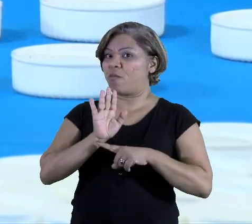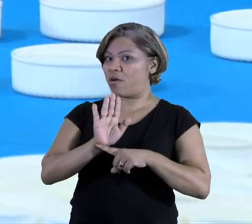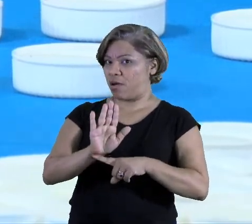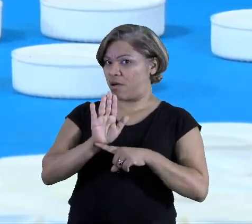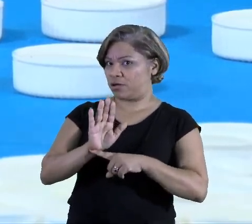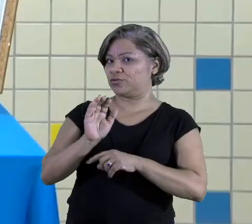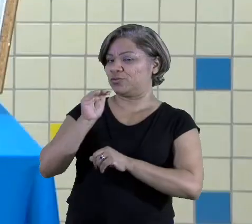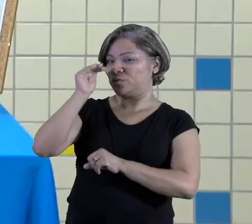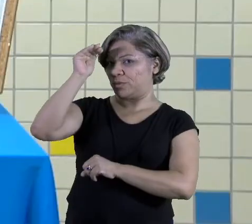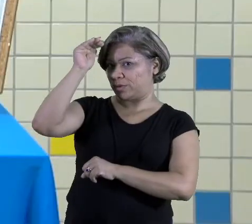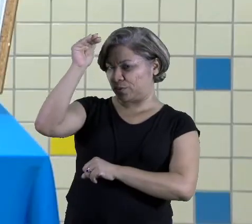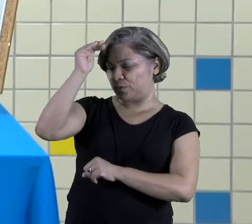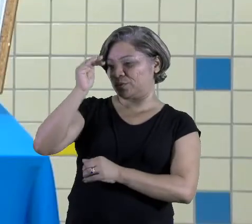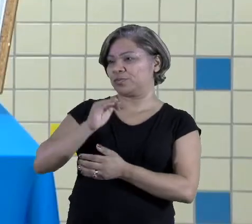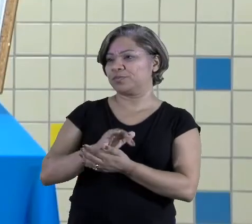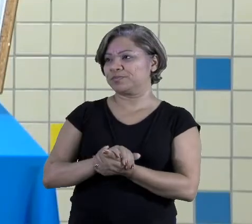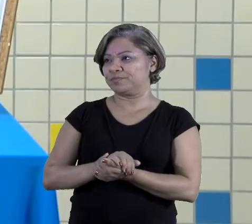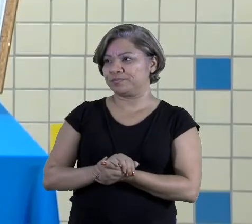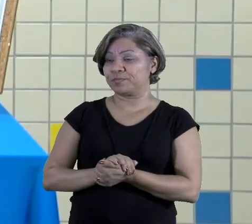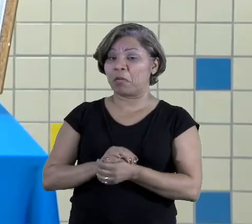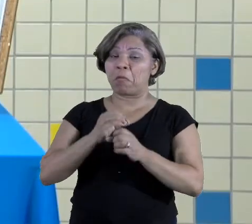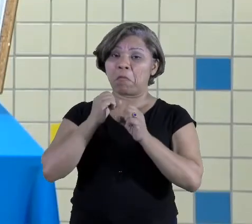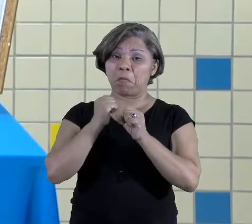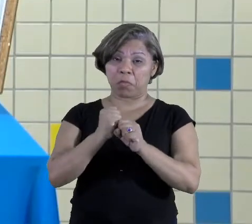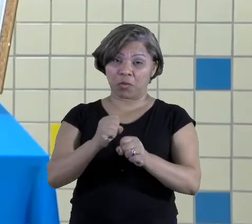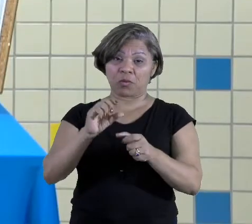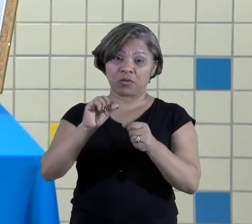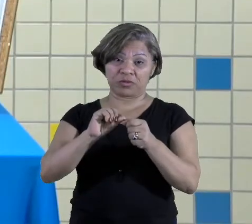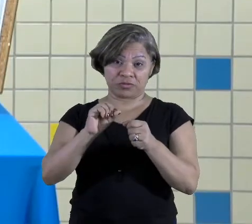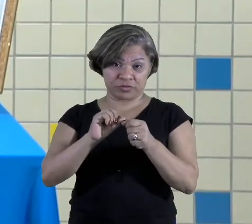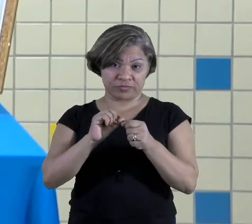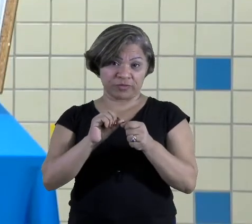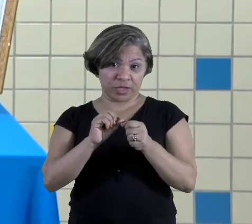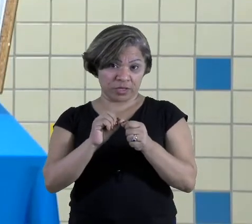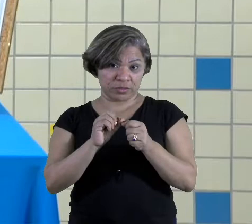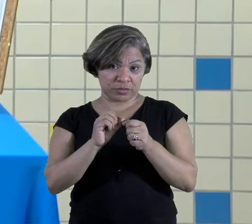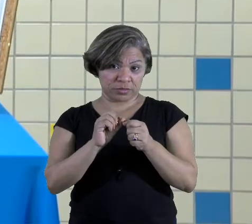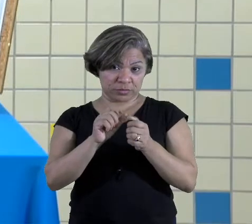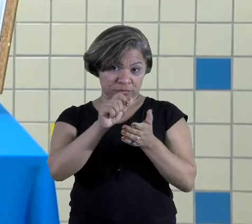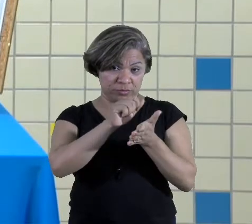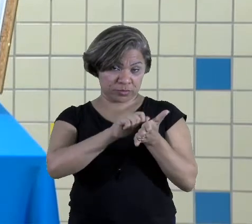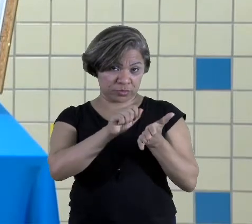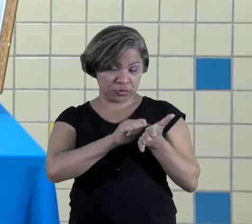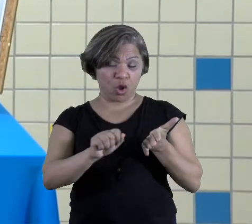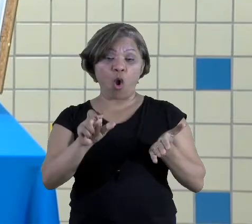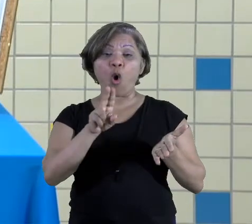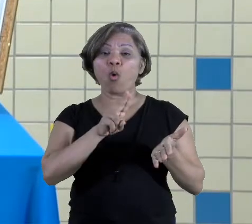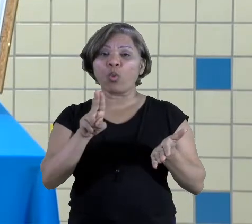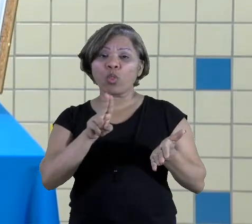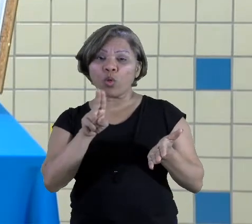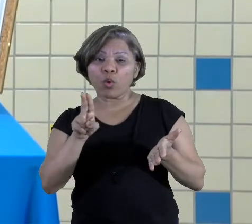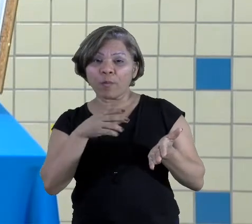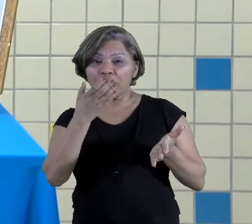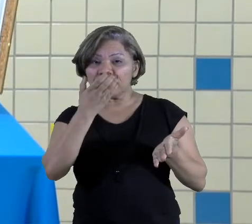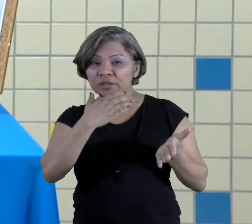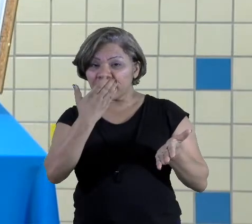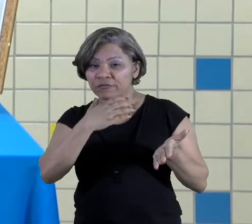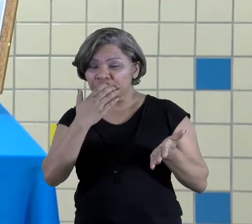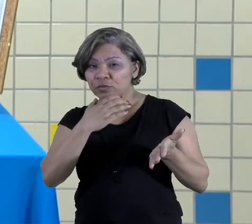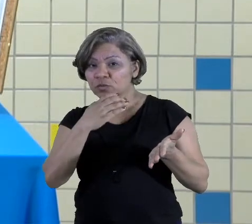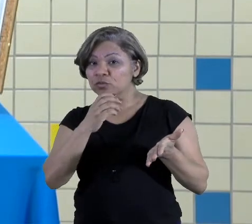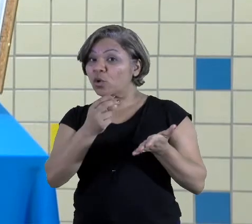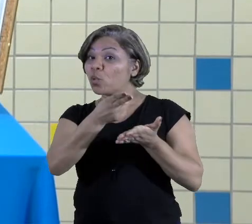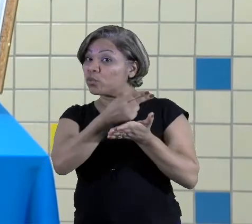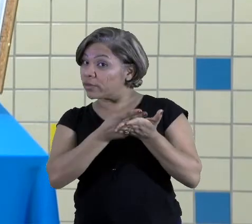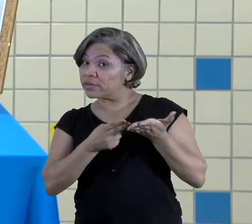a criança vai tentar fazer a escrita, mas é a escrita espontânea do nome dessas frutas, ou seja, quais gravuras ela